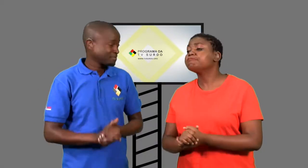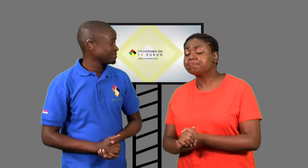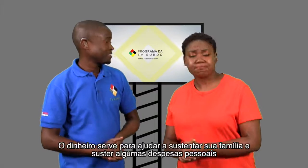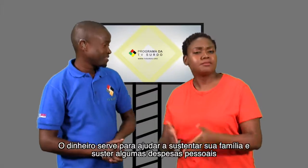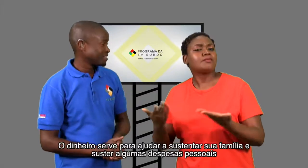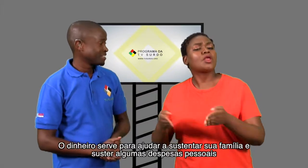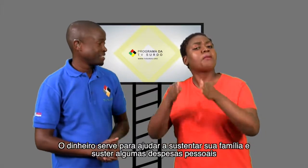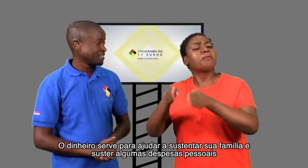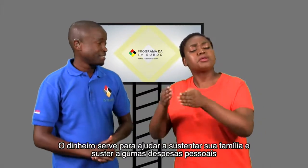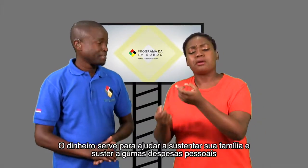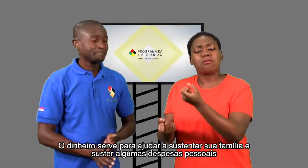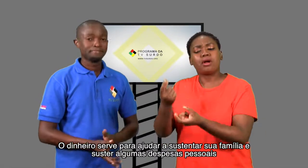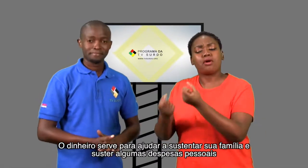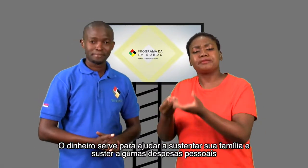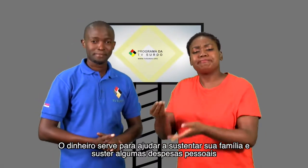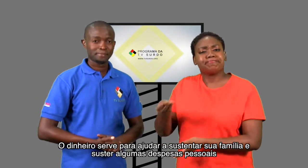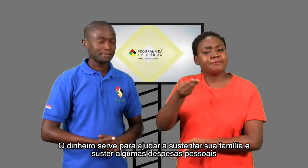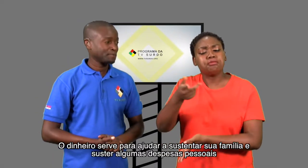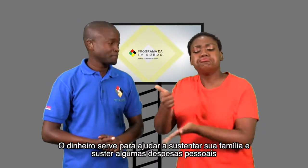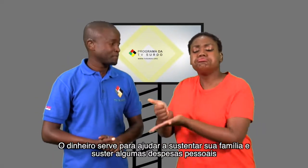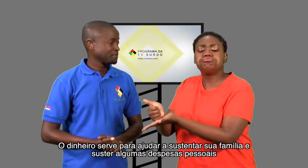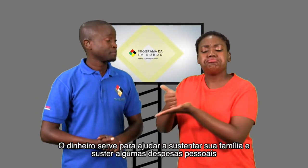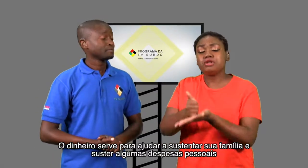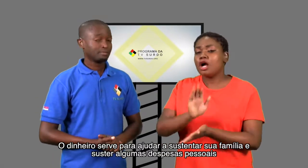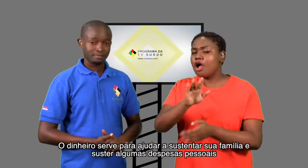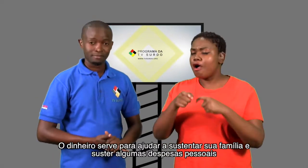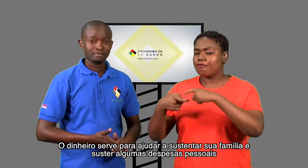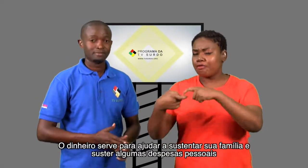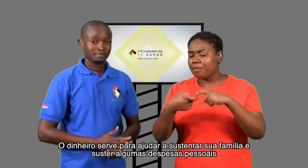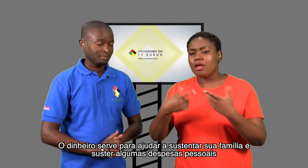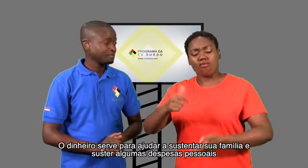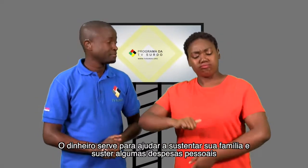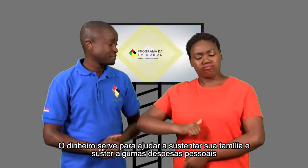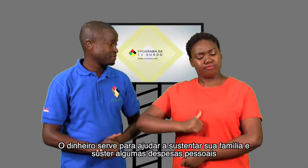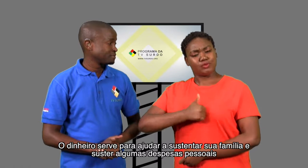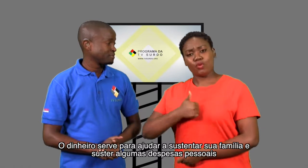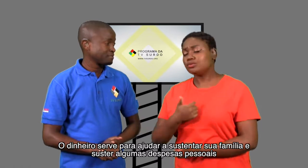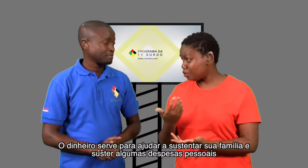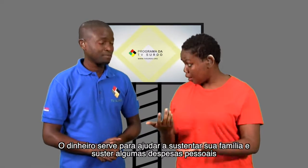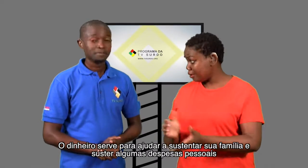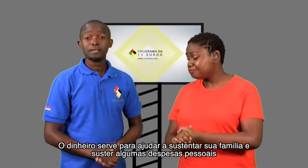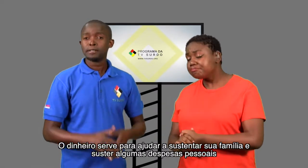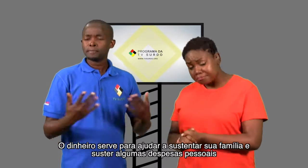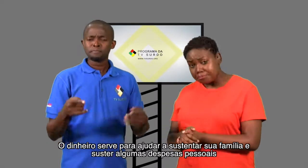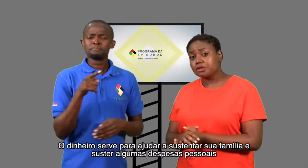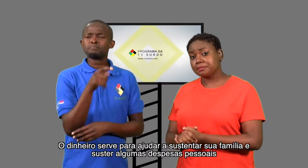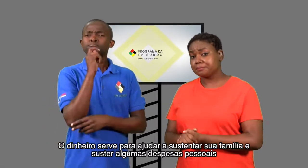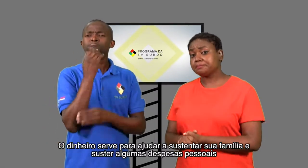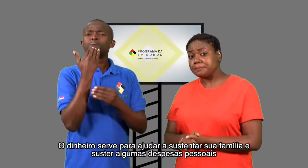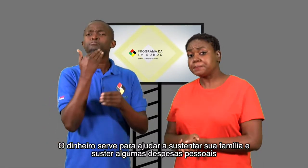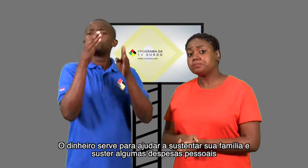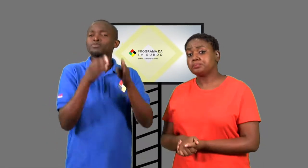O dinheiro serve para ajudar a sustentar sua família e suster algumas despesas